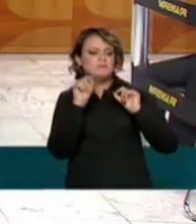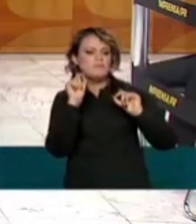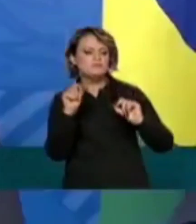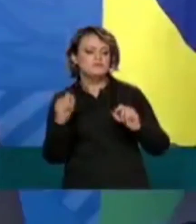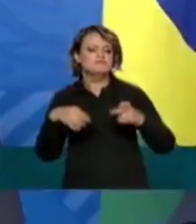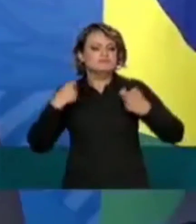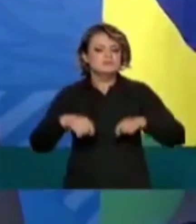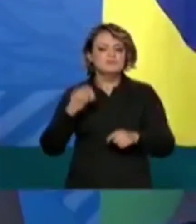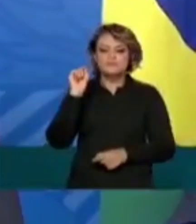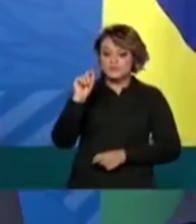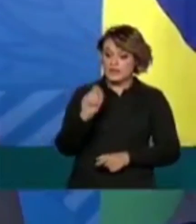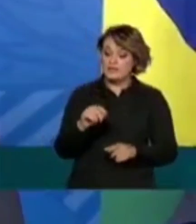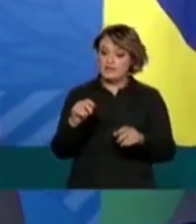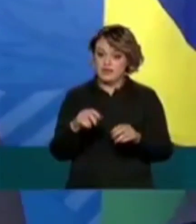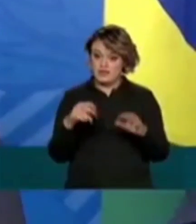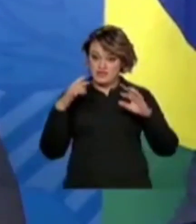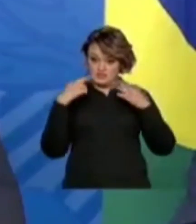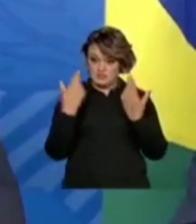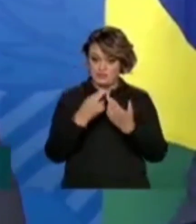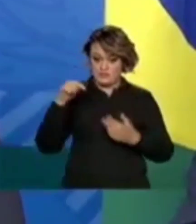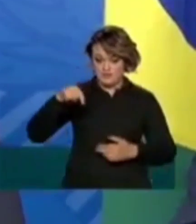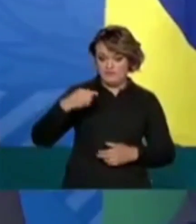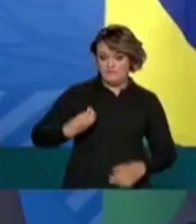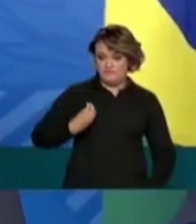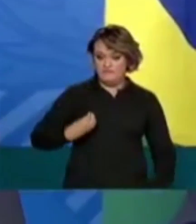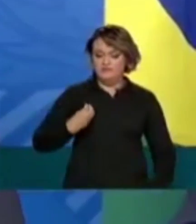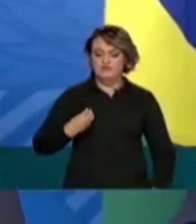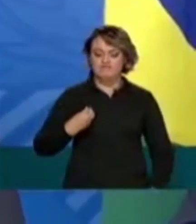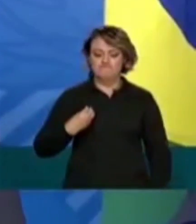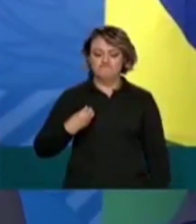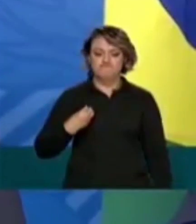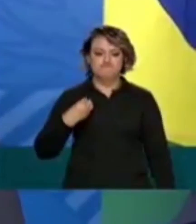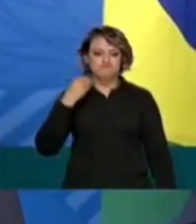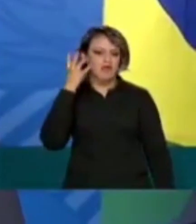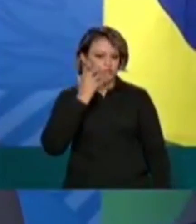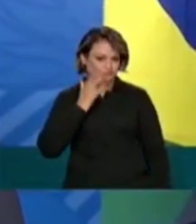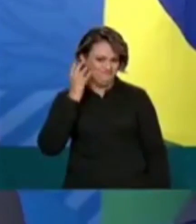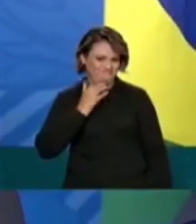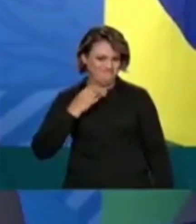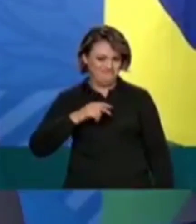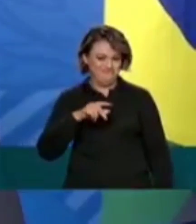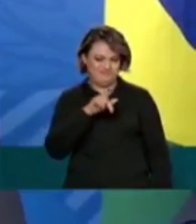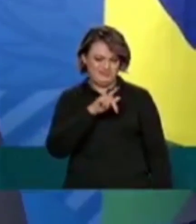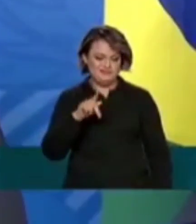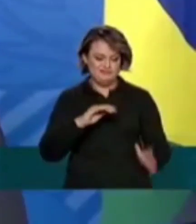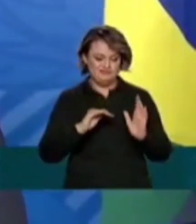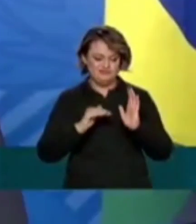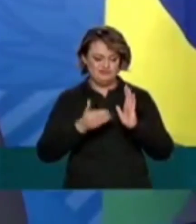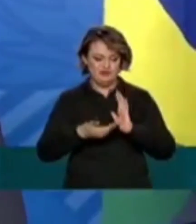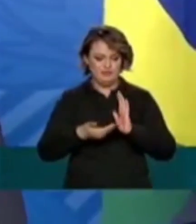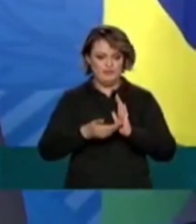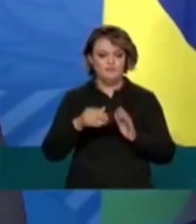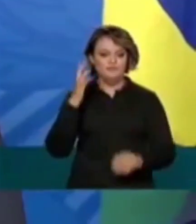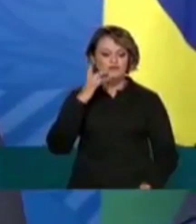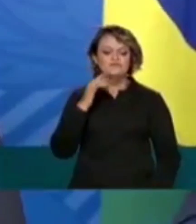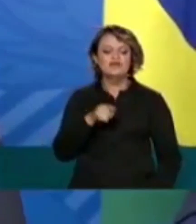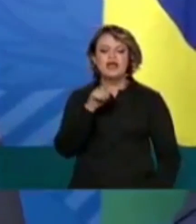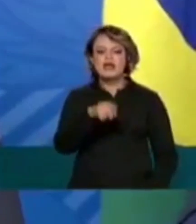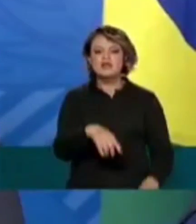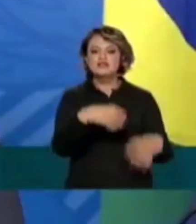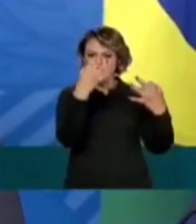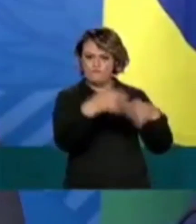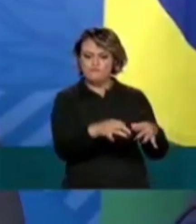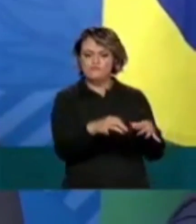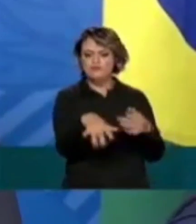apelos, e nessa reunião, em que se fez presente também o Presidente da Câmara dos Deputados, o deputado Arthur Lira, há uma afirmação do